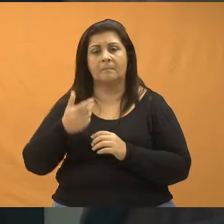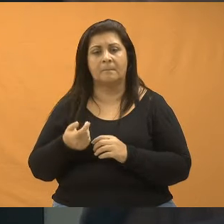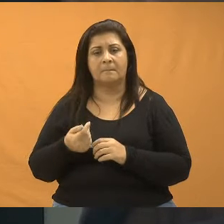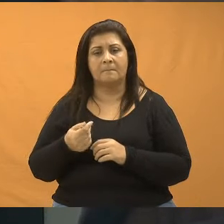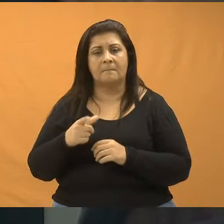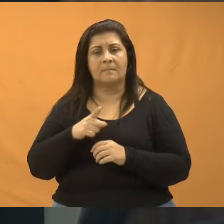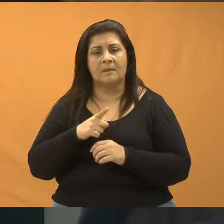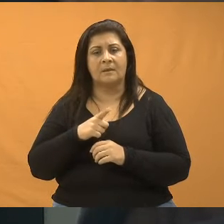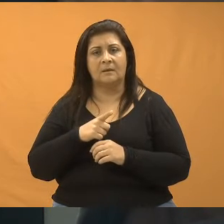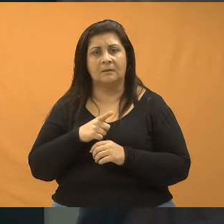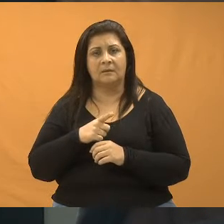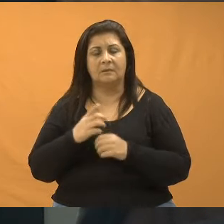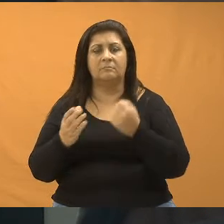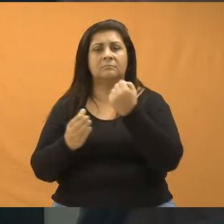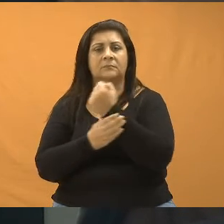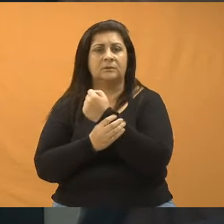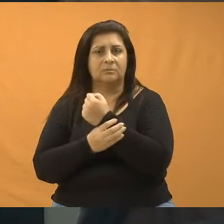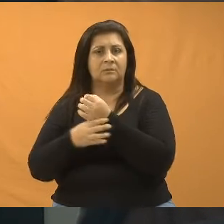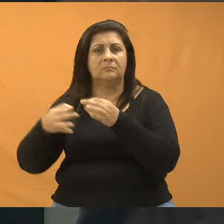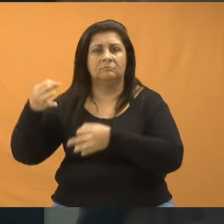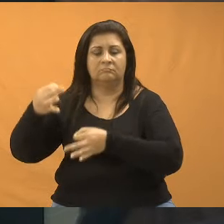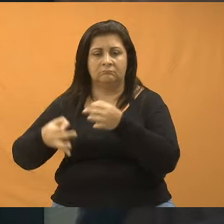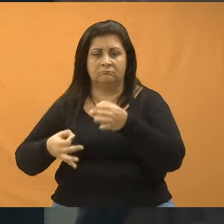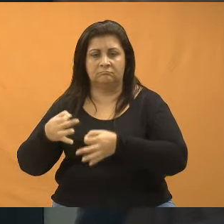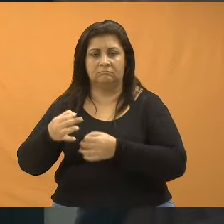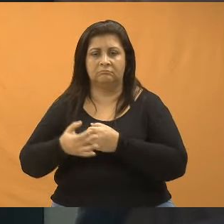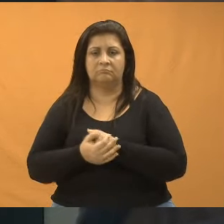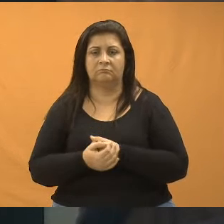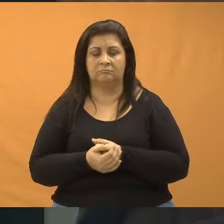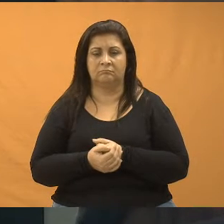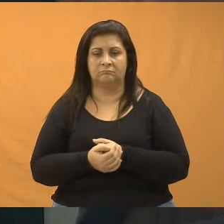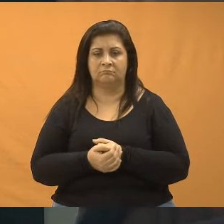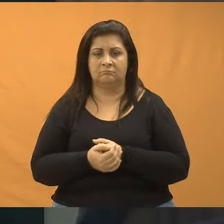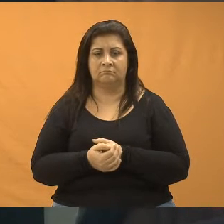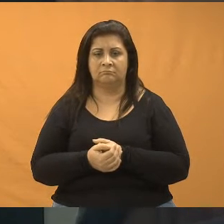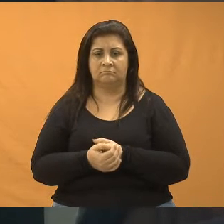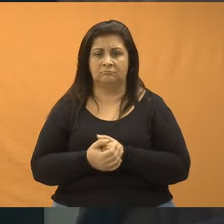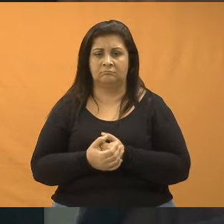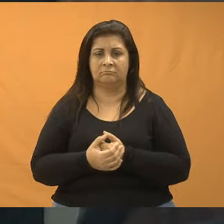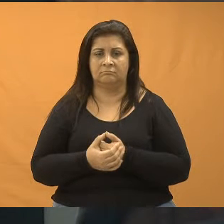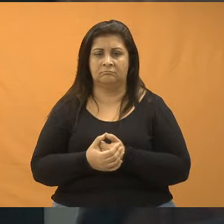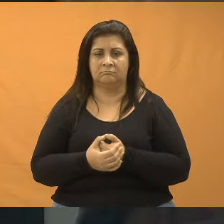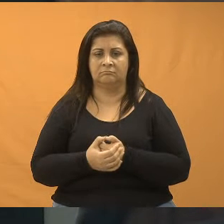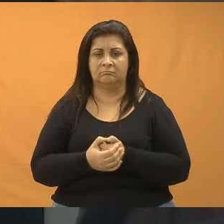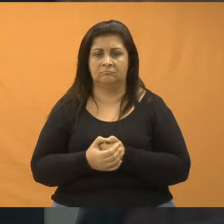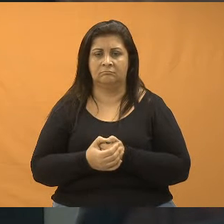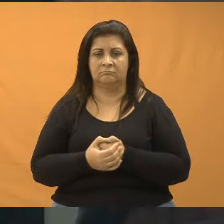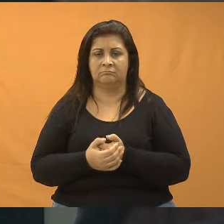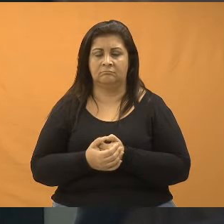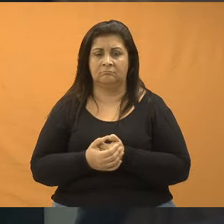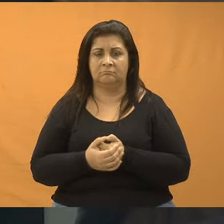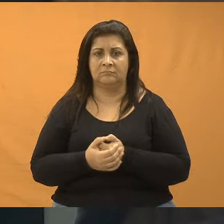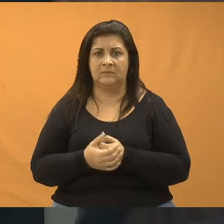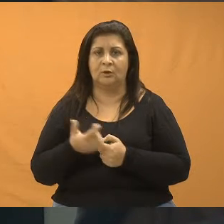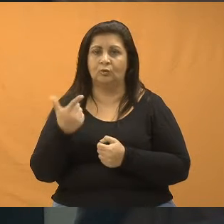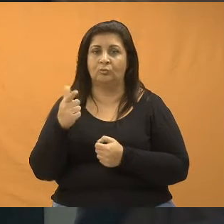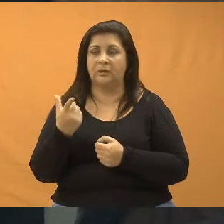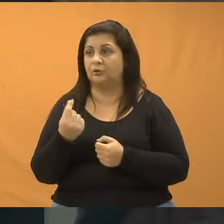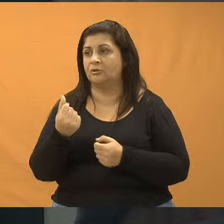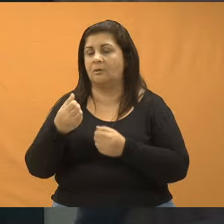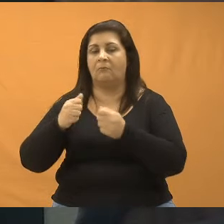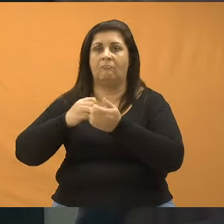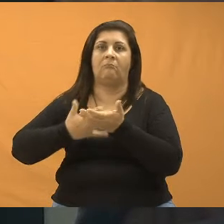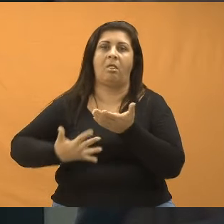uma segurança jurídica, ela tem, não tendo, assim, ela não tem sobra no orçamento, mas